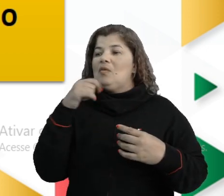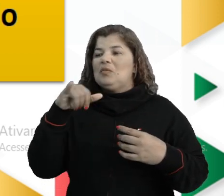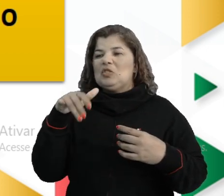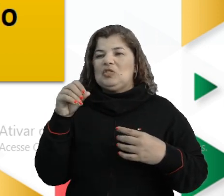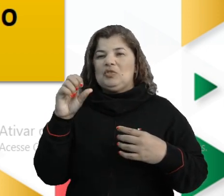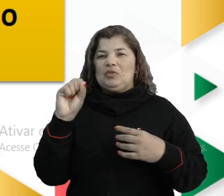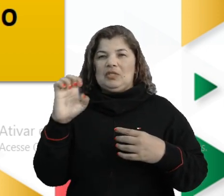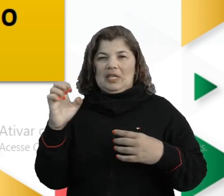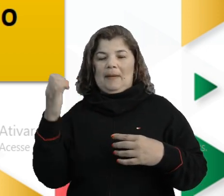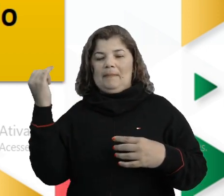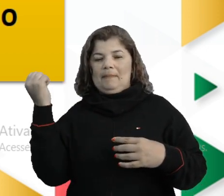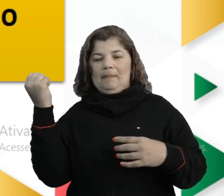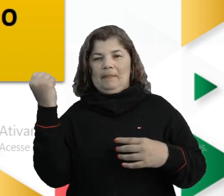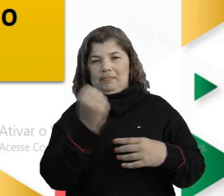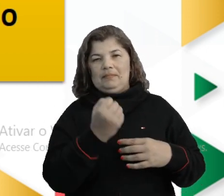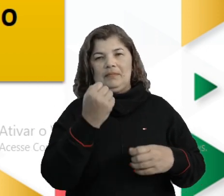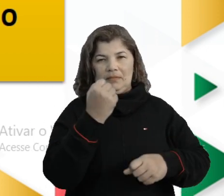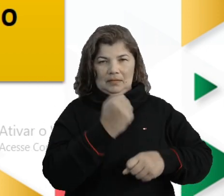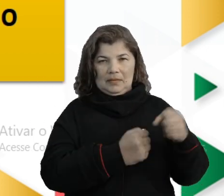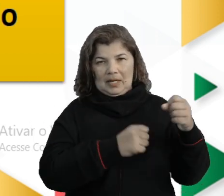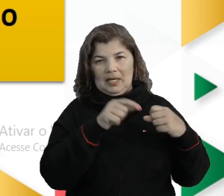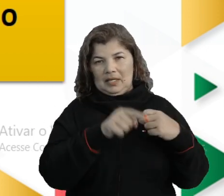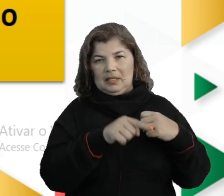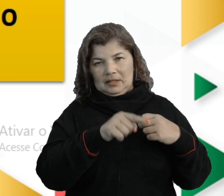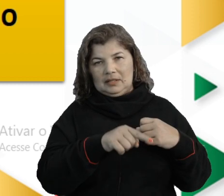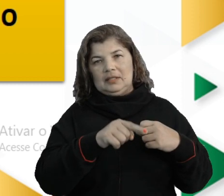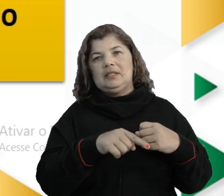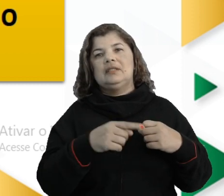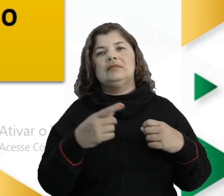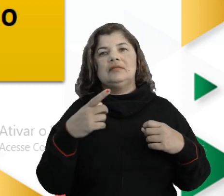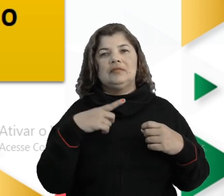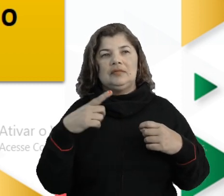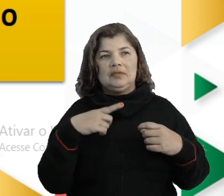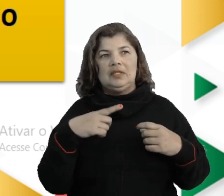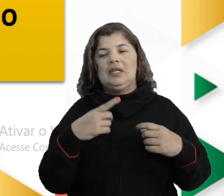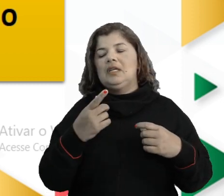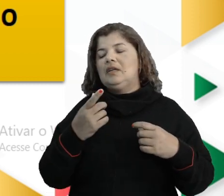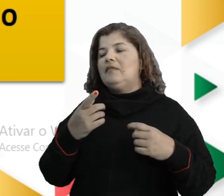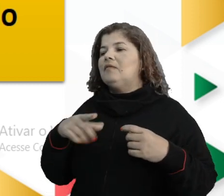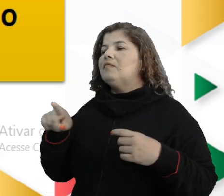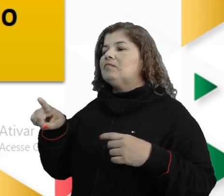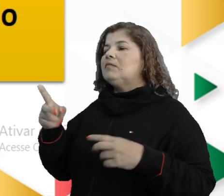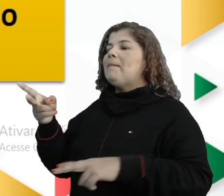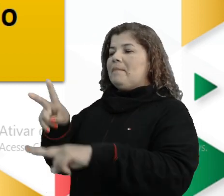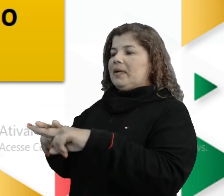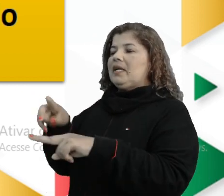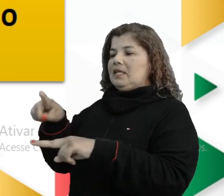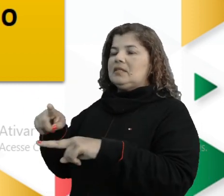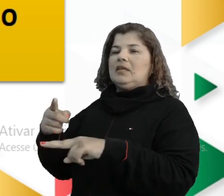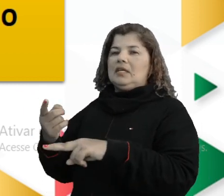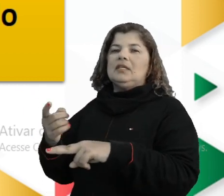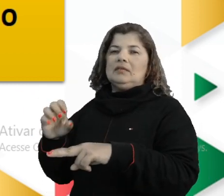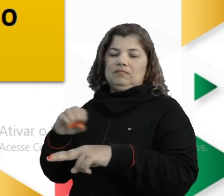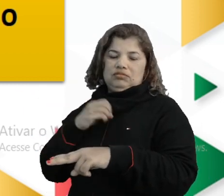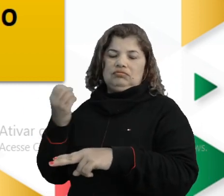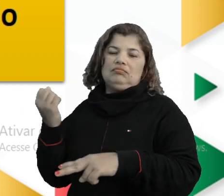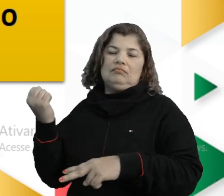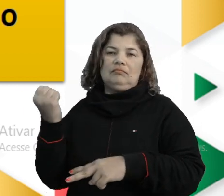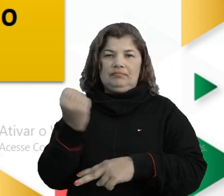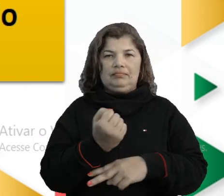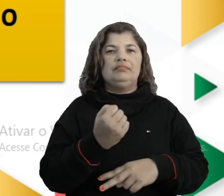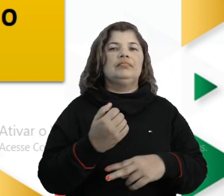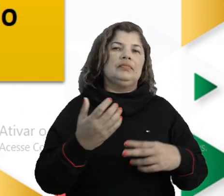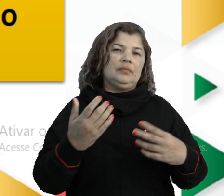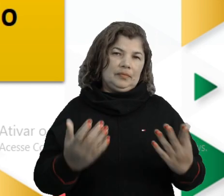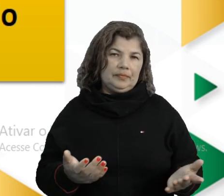de Barros Lima, que o senhor falou, certo? Que reagiu à voz de prisão e realizada pelo brigadeiro. Então veja tudo